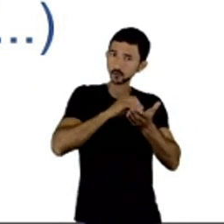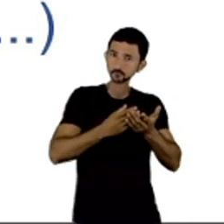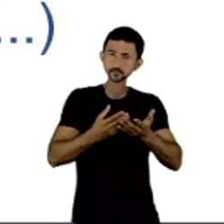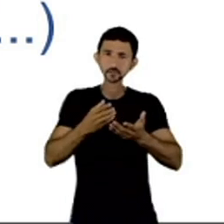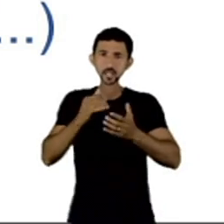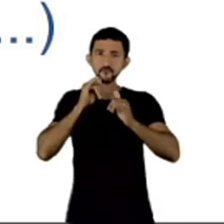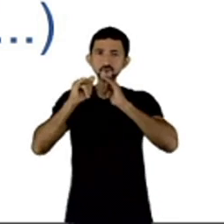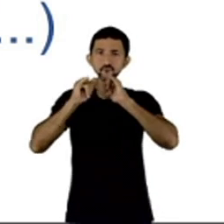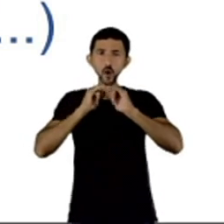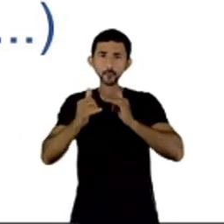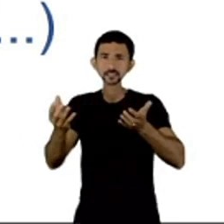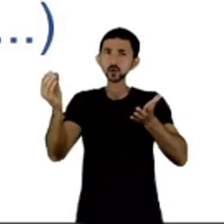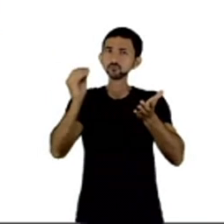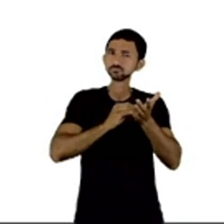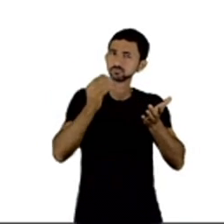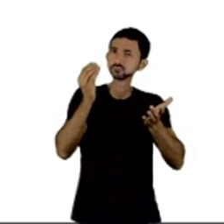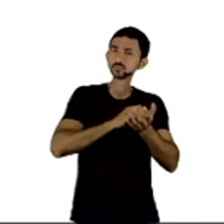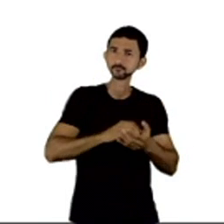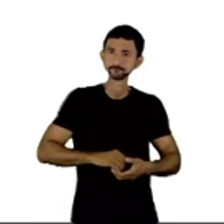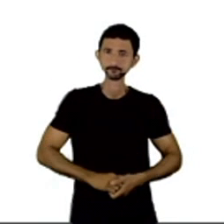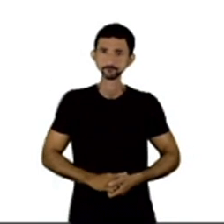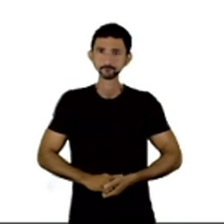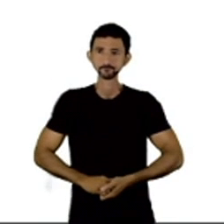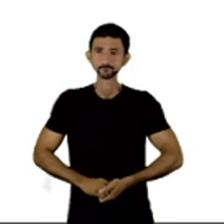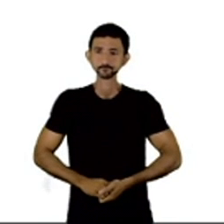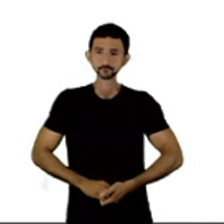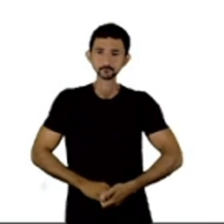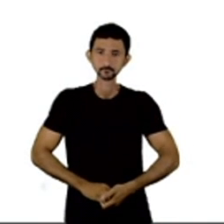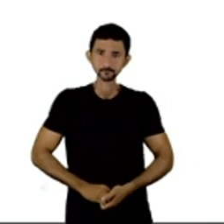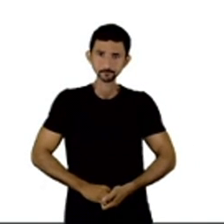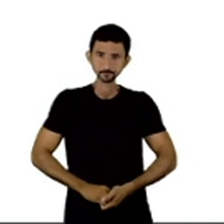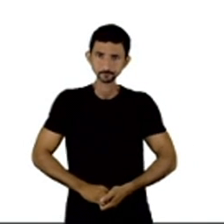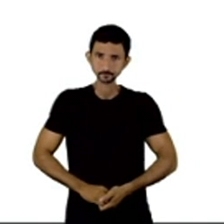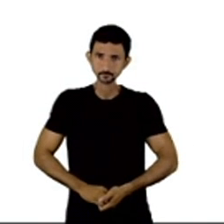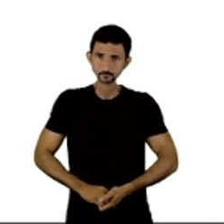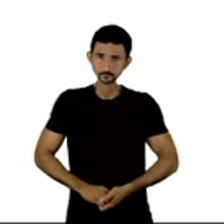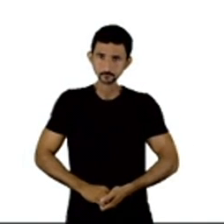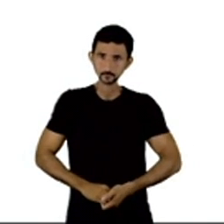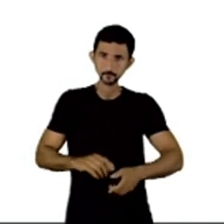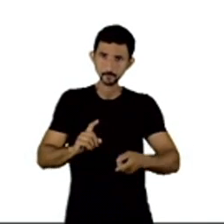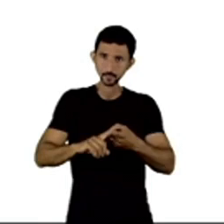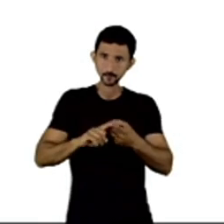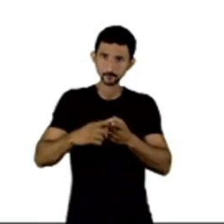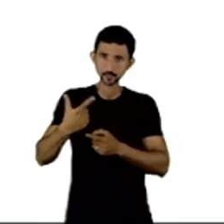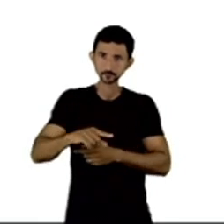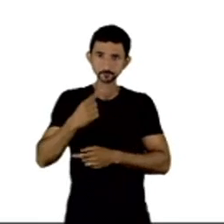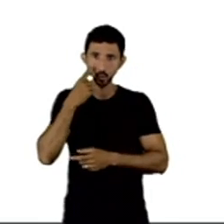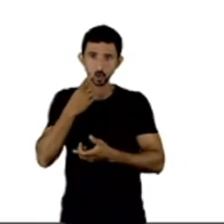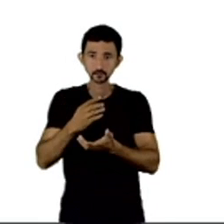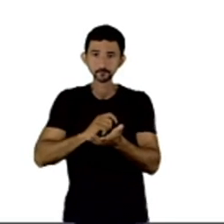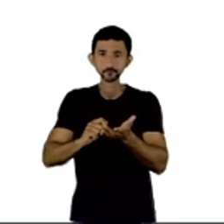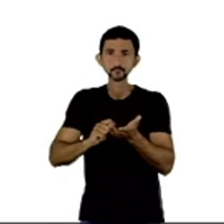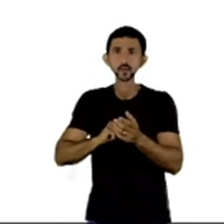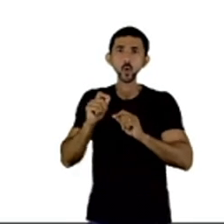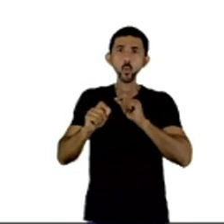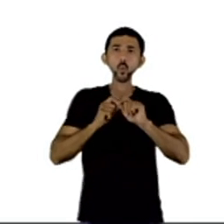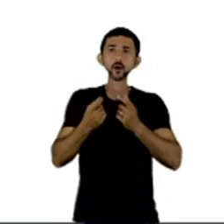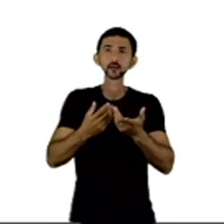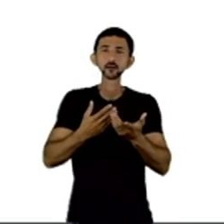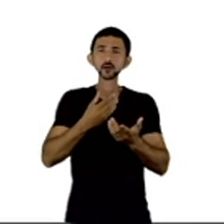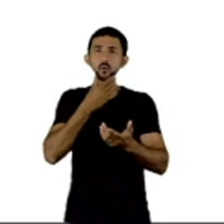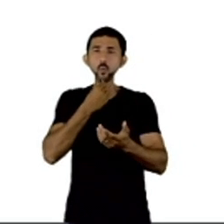maior número de informação possível. Veja que aqui, olha, mais uma vez, o texto foi assinado. Quem é o dono